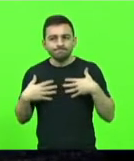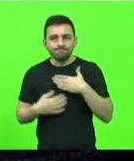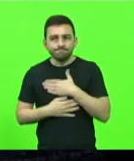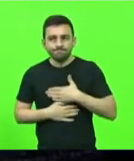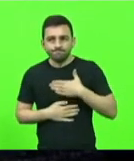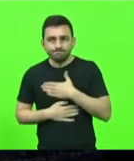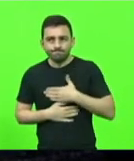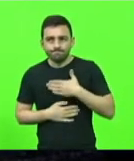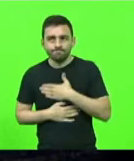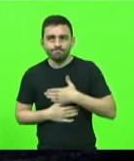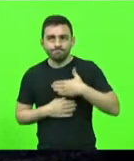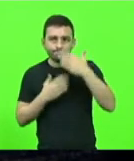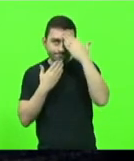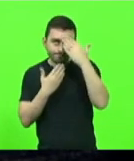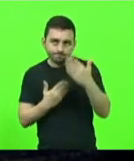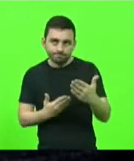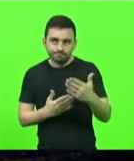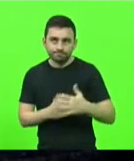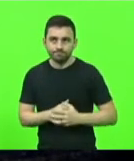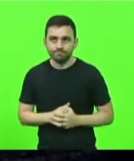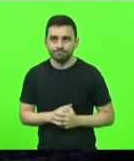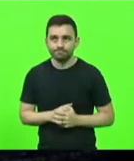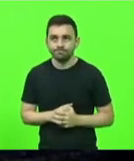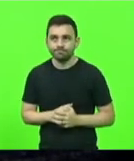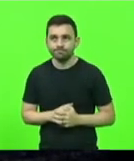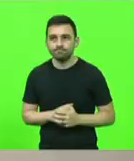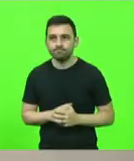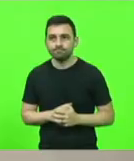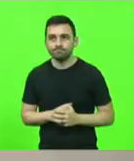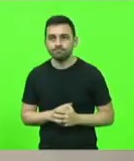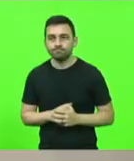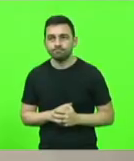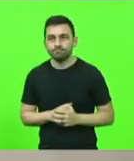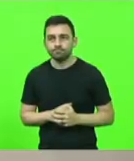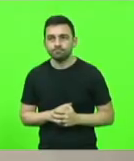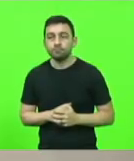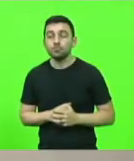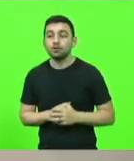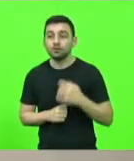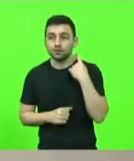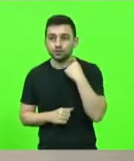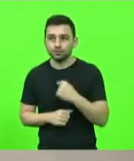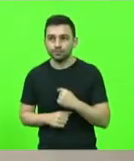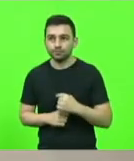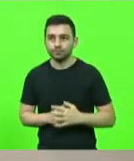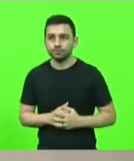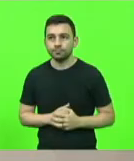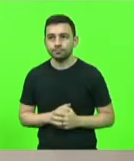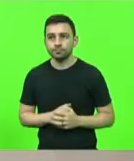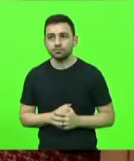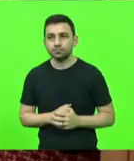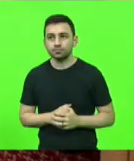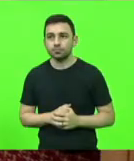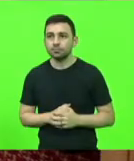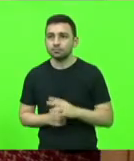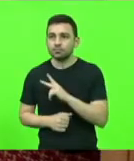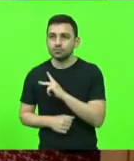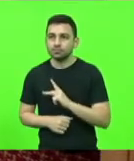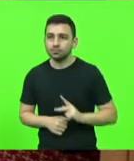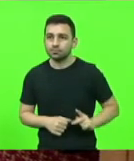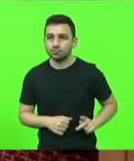agradeço muito para senhora pela oportunidade muito obrigada o deputado Silvio o seu presidente o